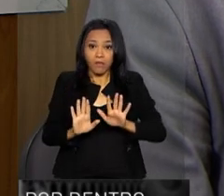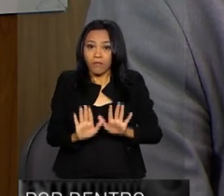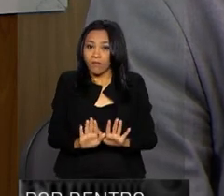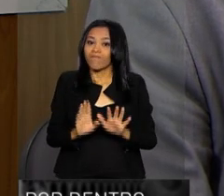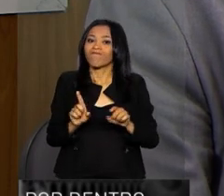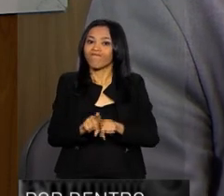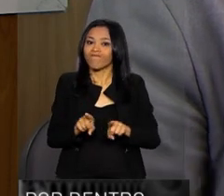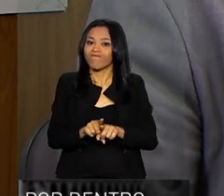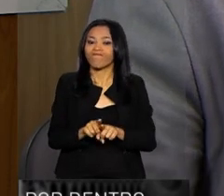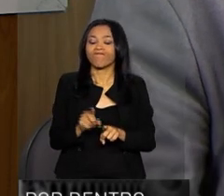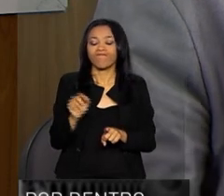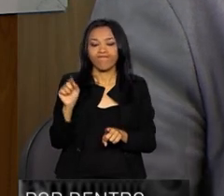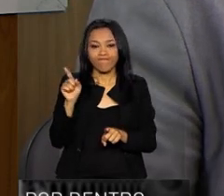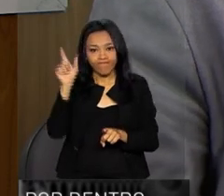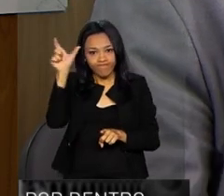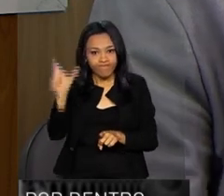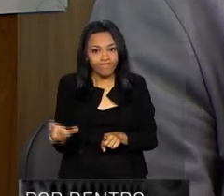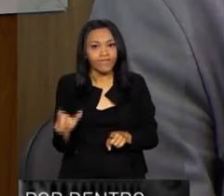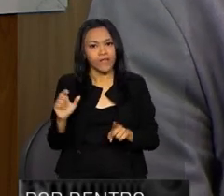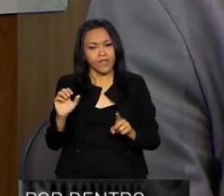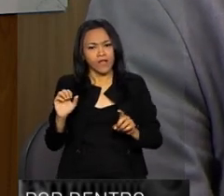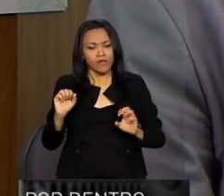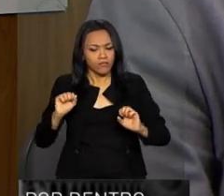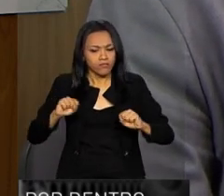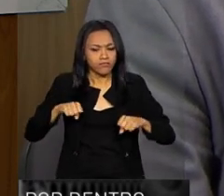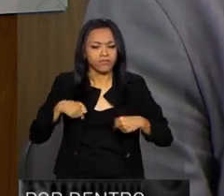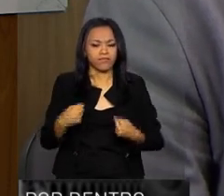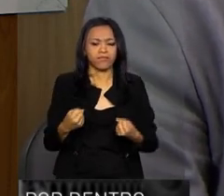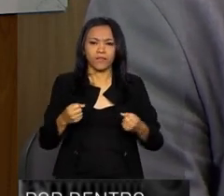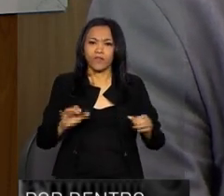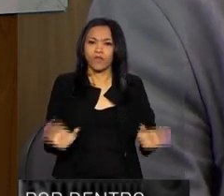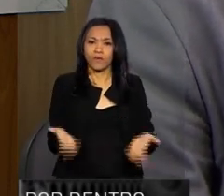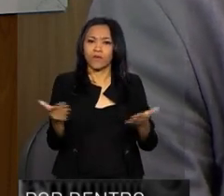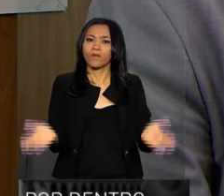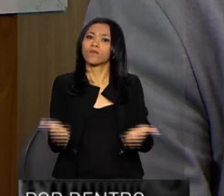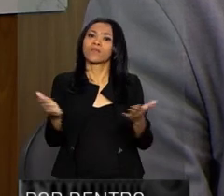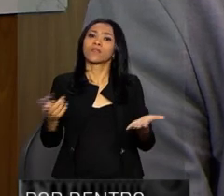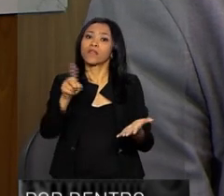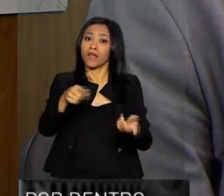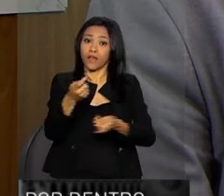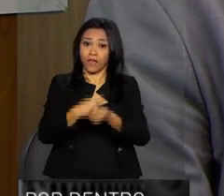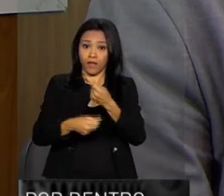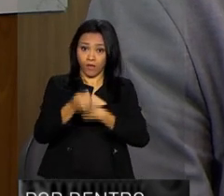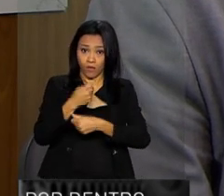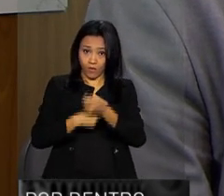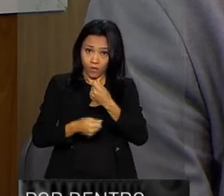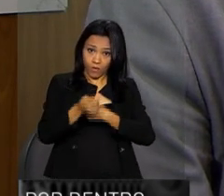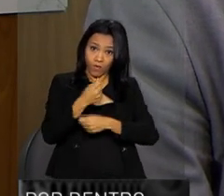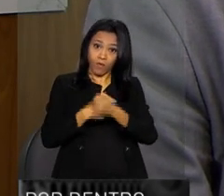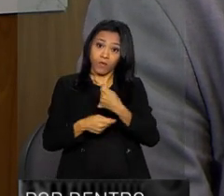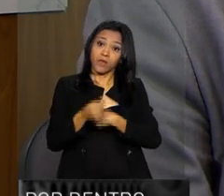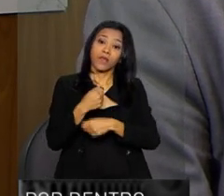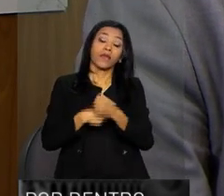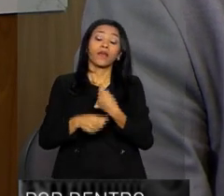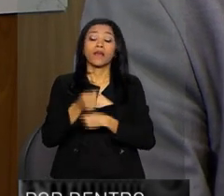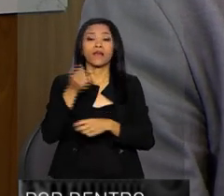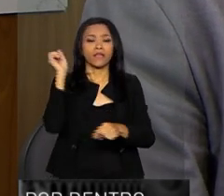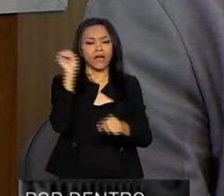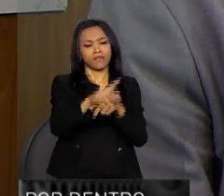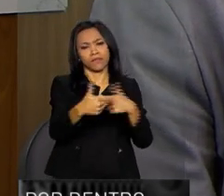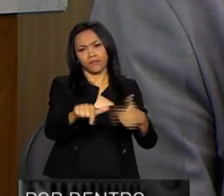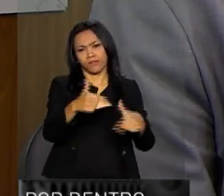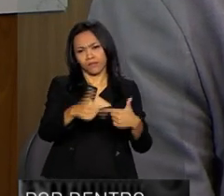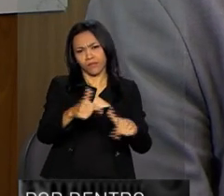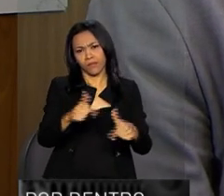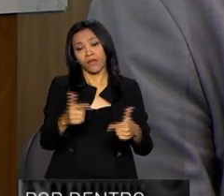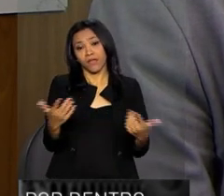para o reforço para o fortalecimento da cultura como atividade econômica geradora de ainda geradora de emprego como eu